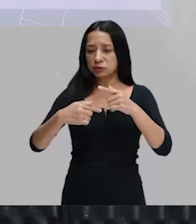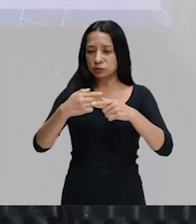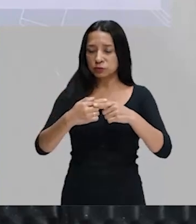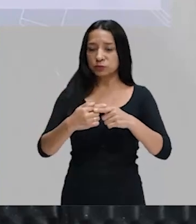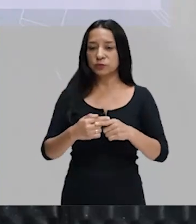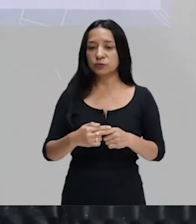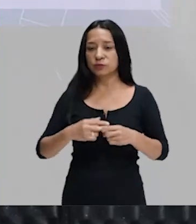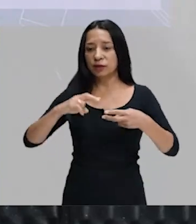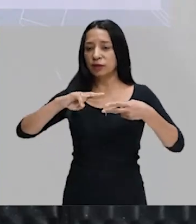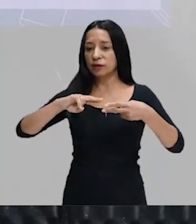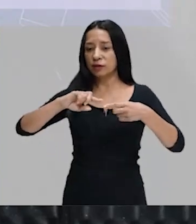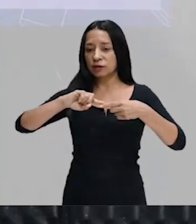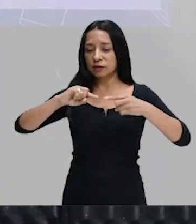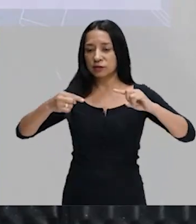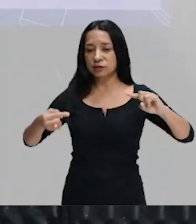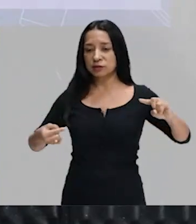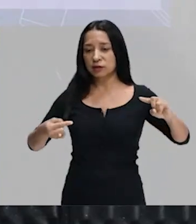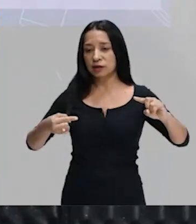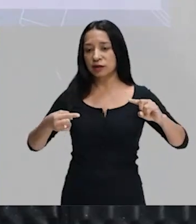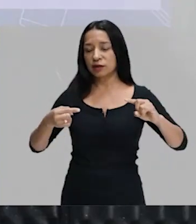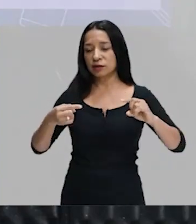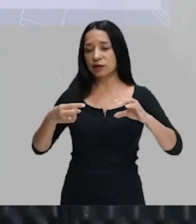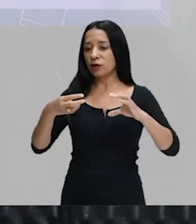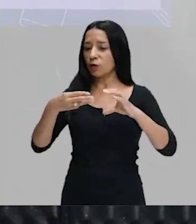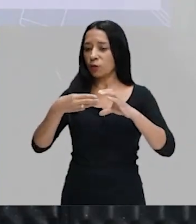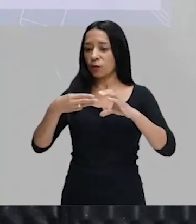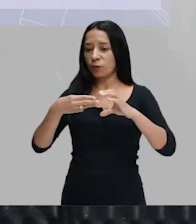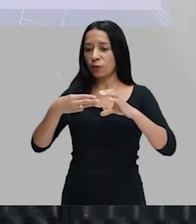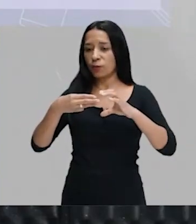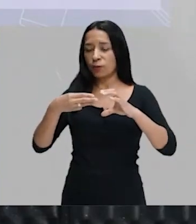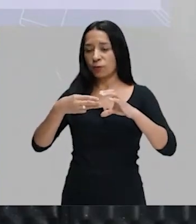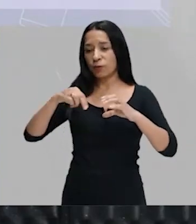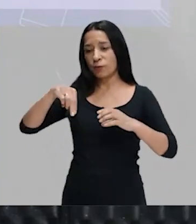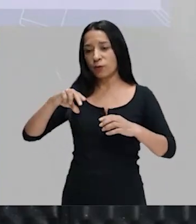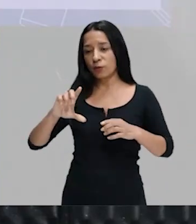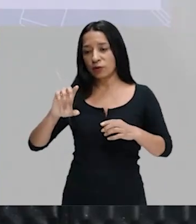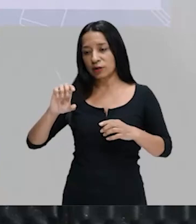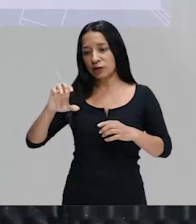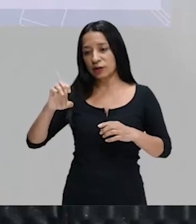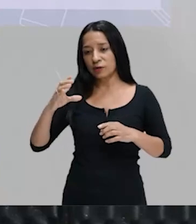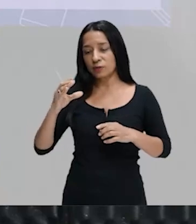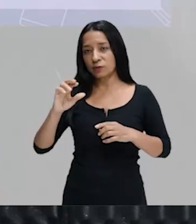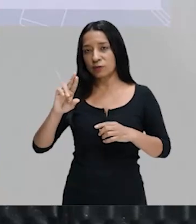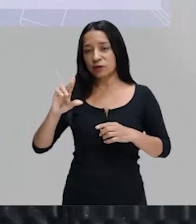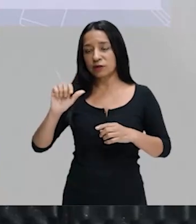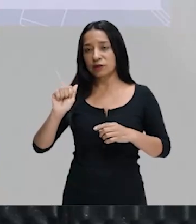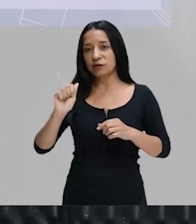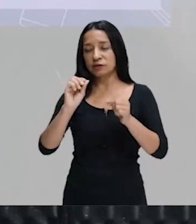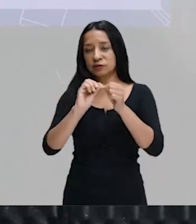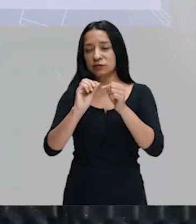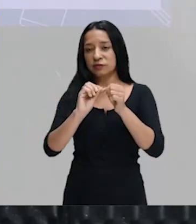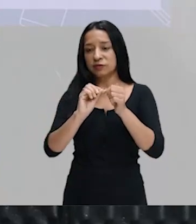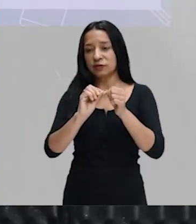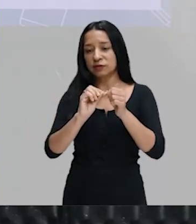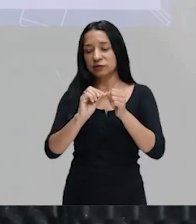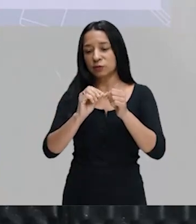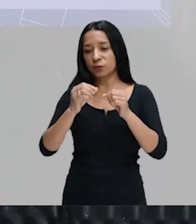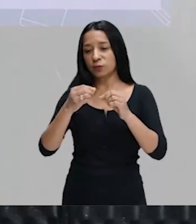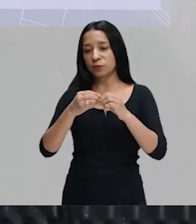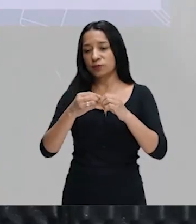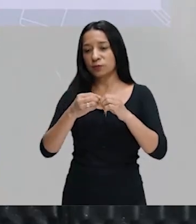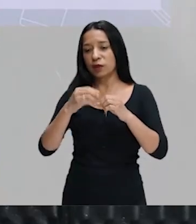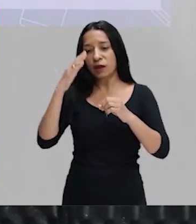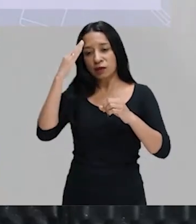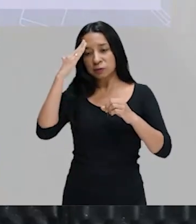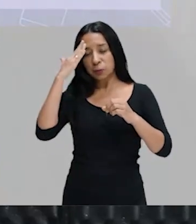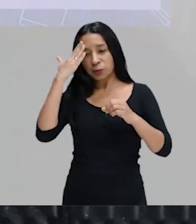do RNA, ele é uma molécula que vai ser ela vai fazer com que a célula